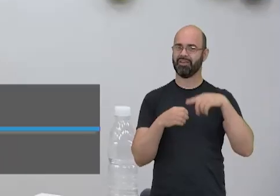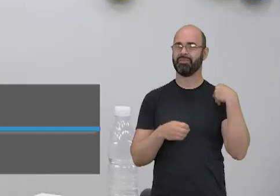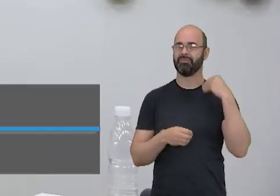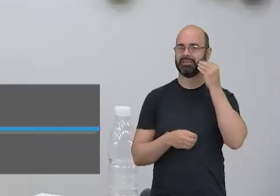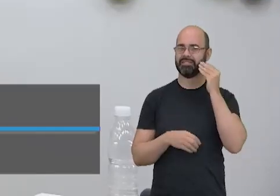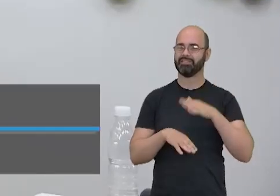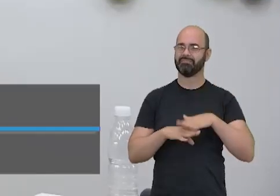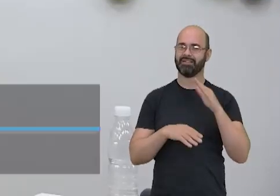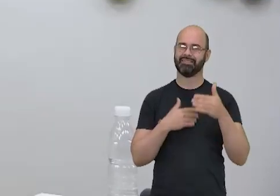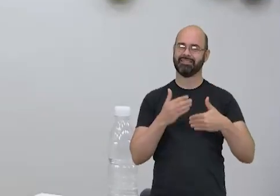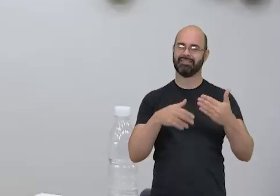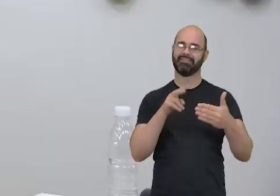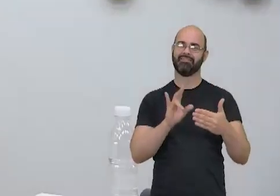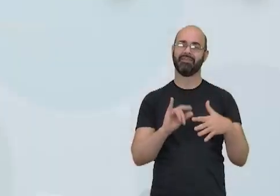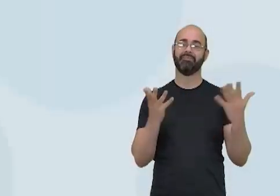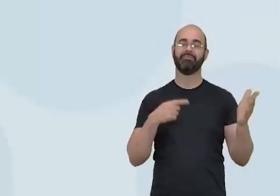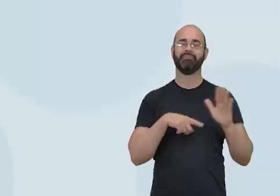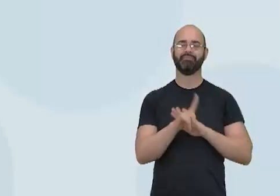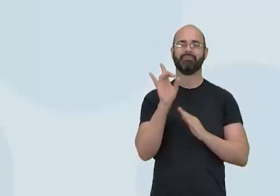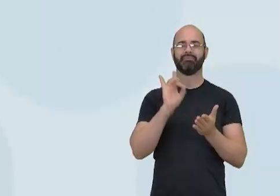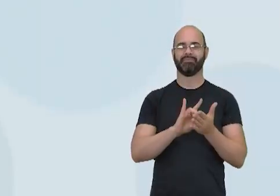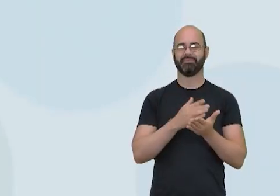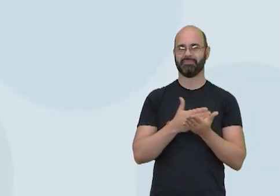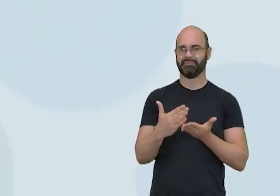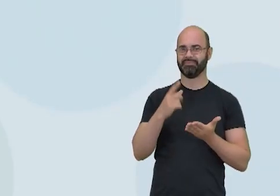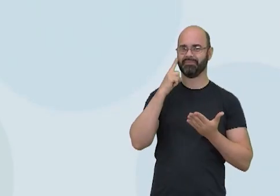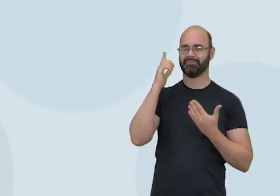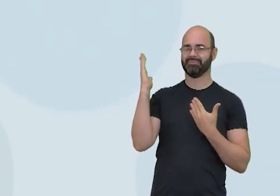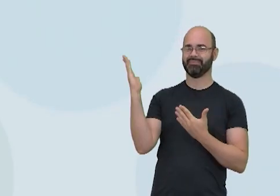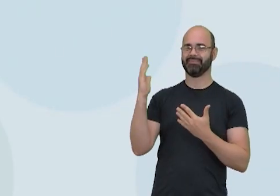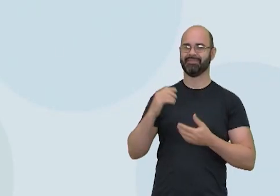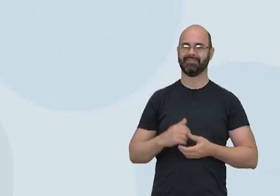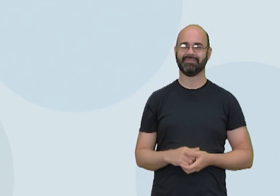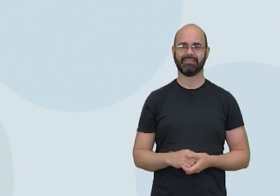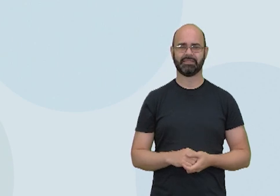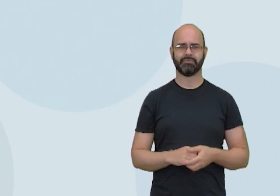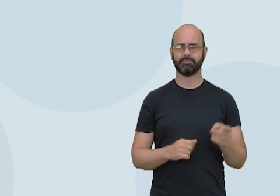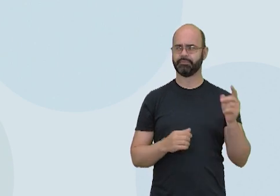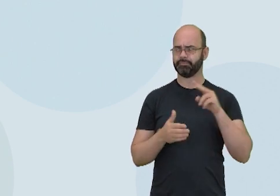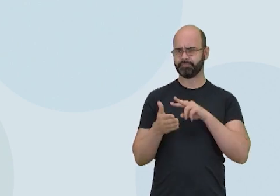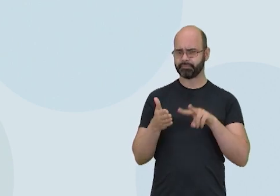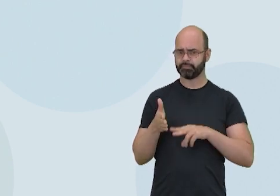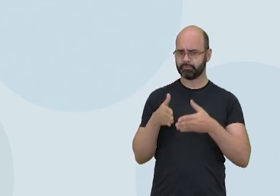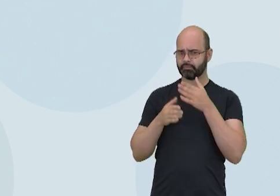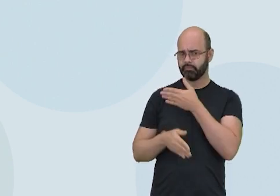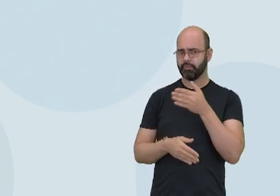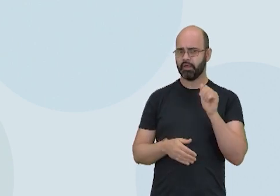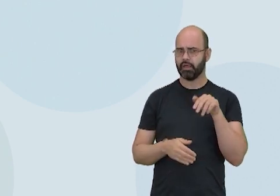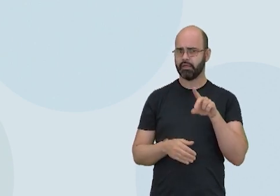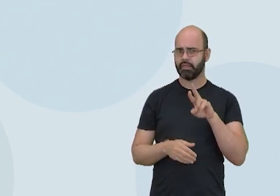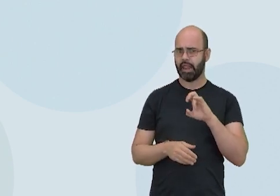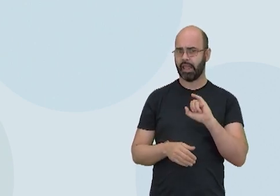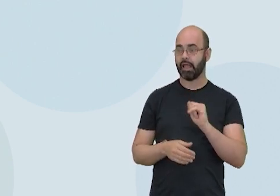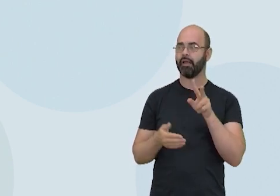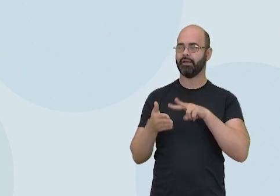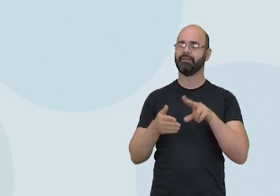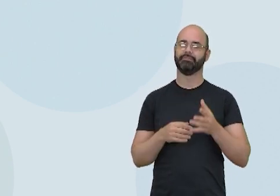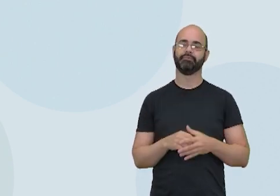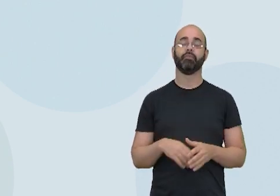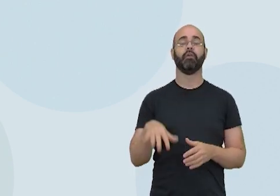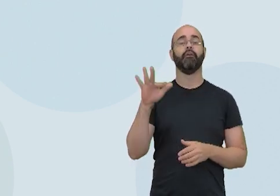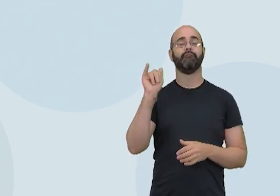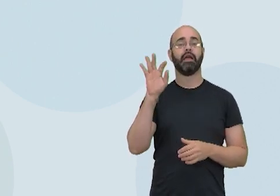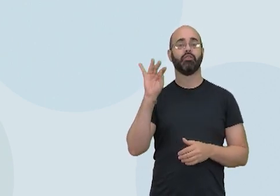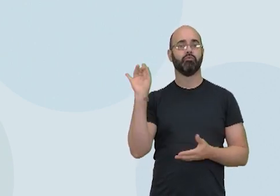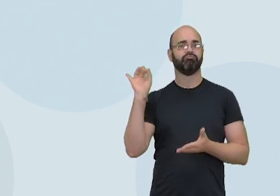tá bom? Agora sim, nossa perguntinha inicial, vamos lá. Você pode ler, Andréia, por favor? Vamos lá. Fato e opinião expressam